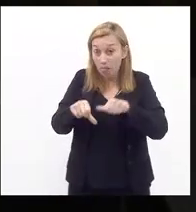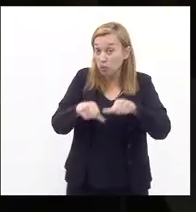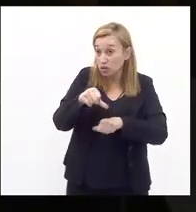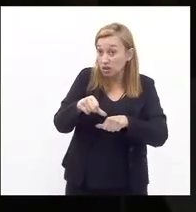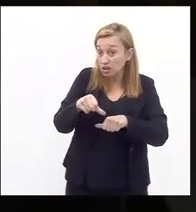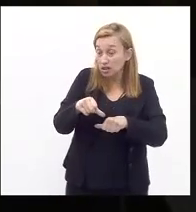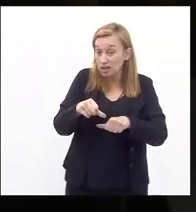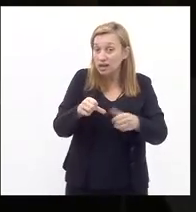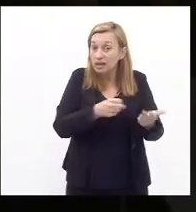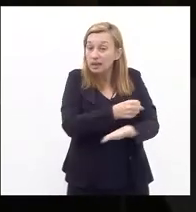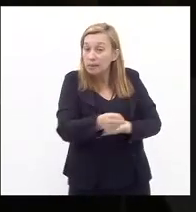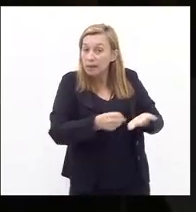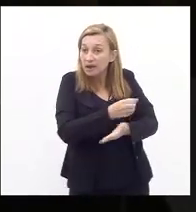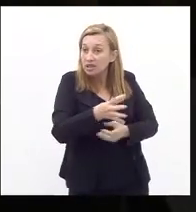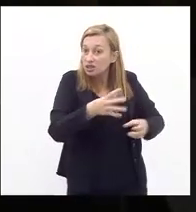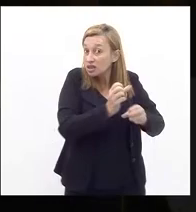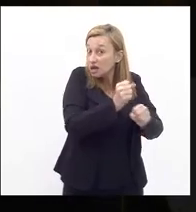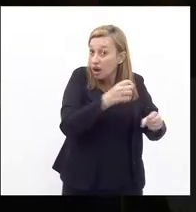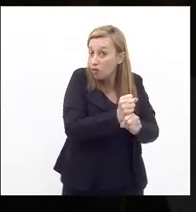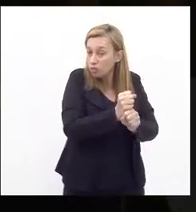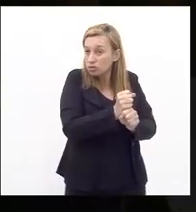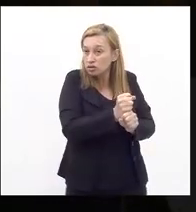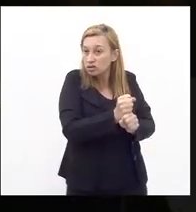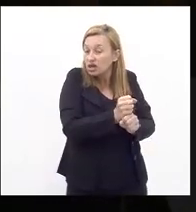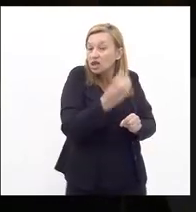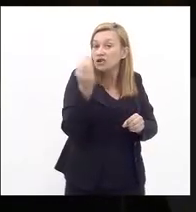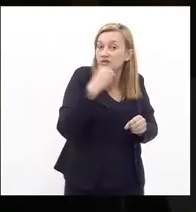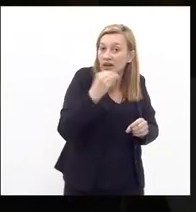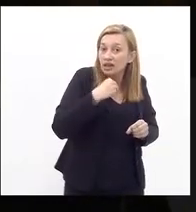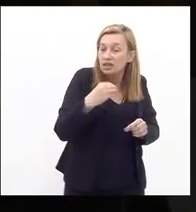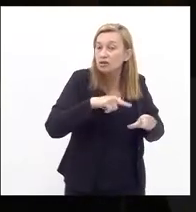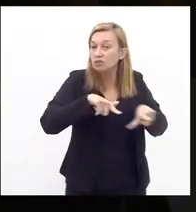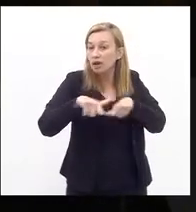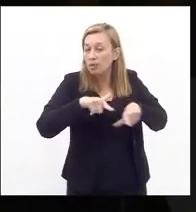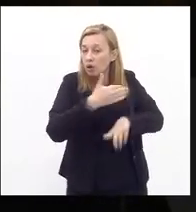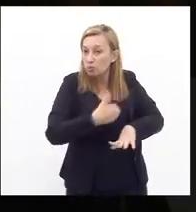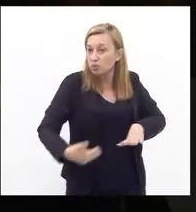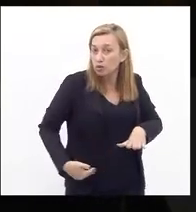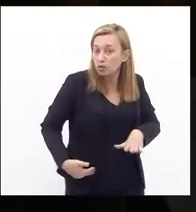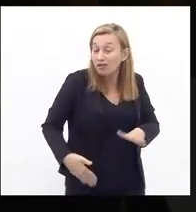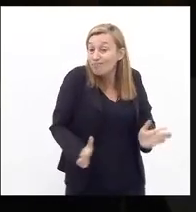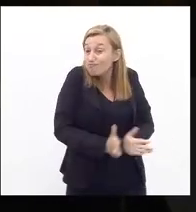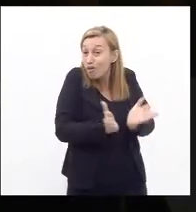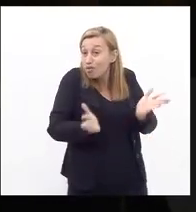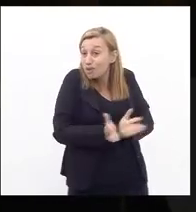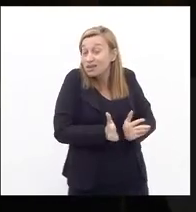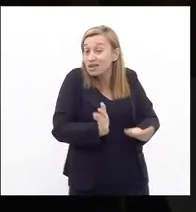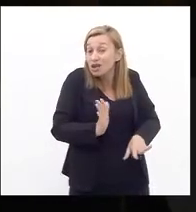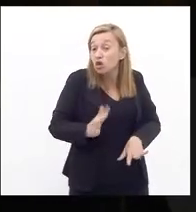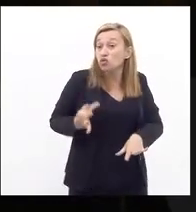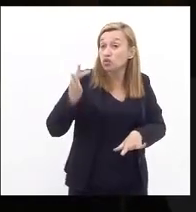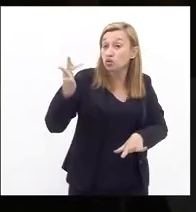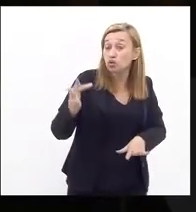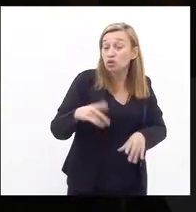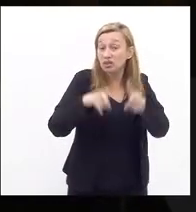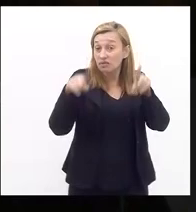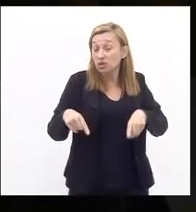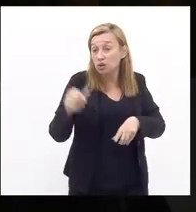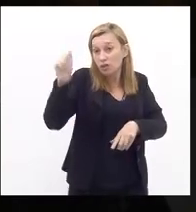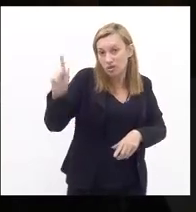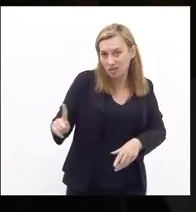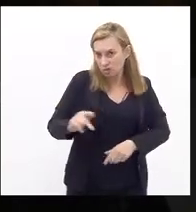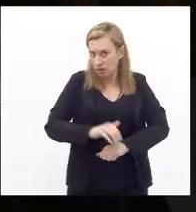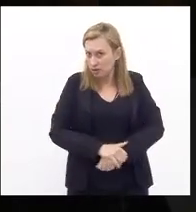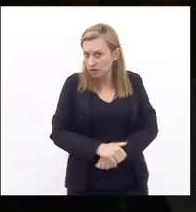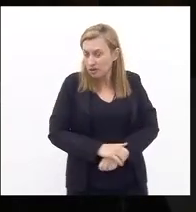mudança na base de cálculo ela vai enfraquecer o serviço público que vai empobrecer os futuros servidores da aposentadoria